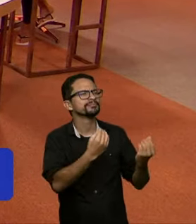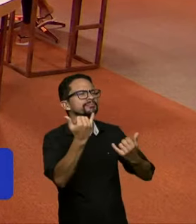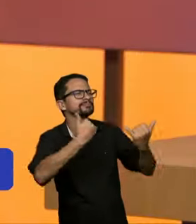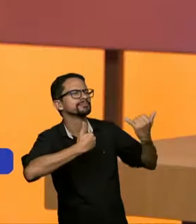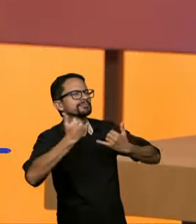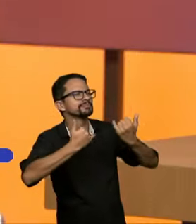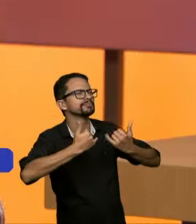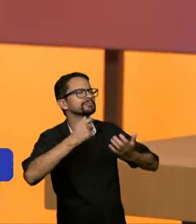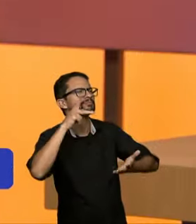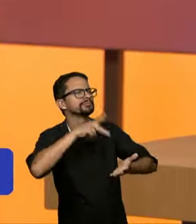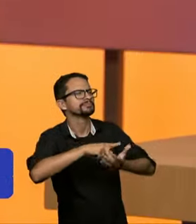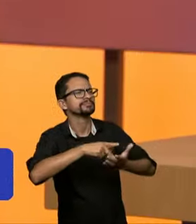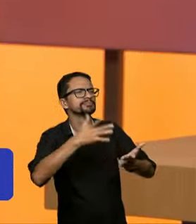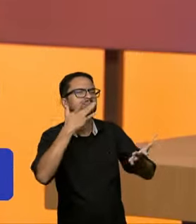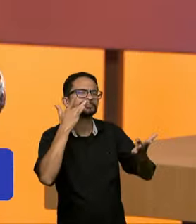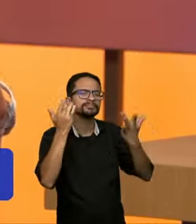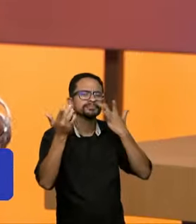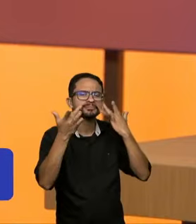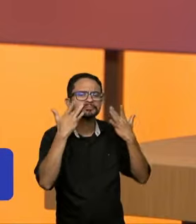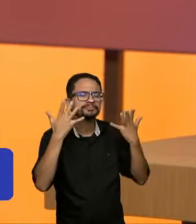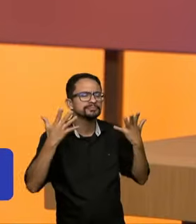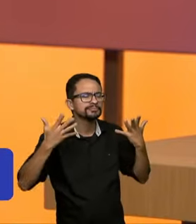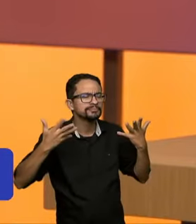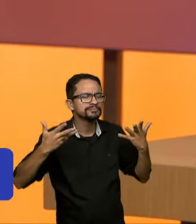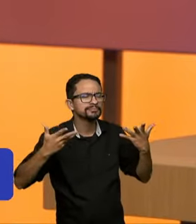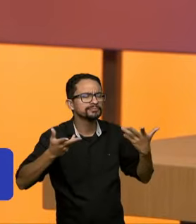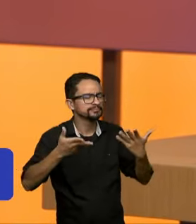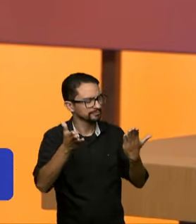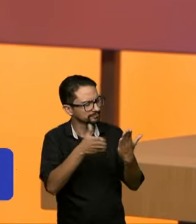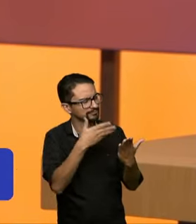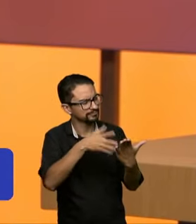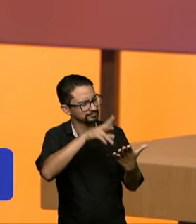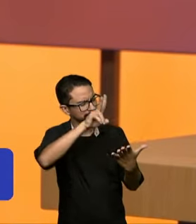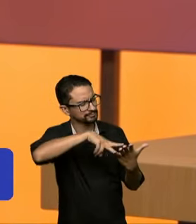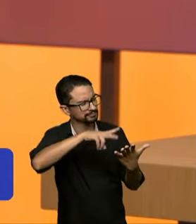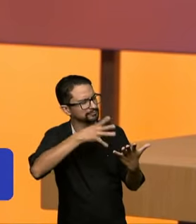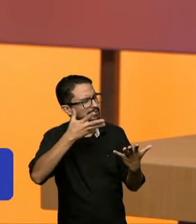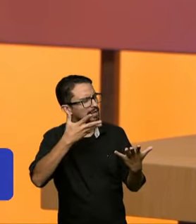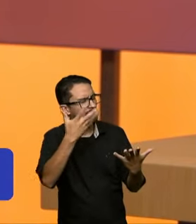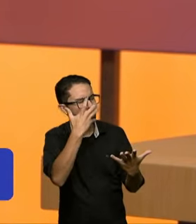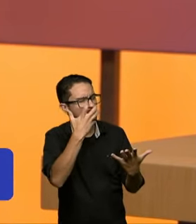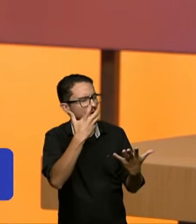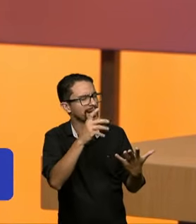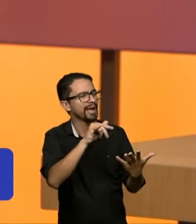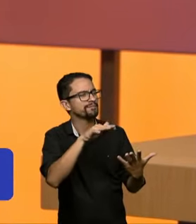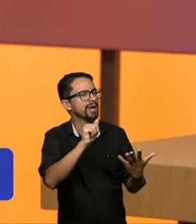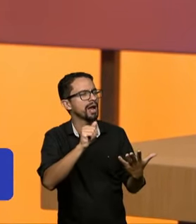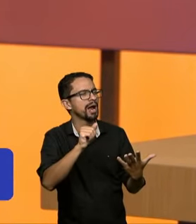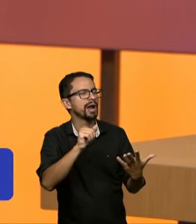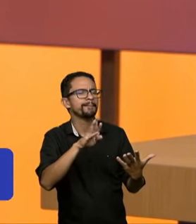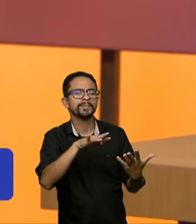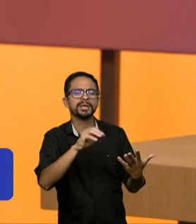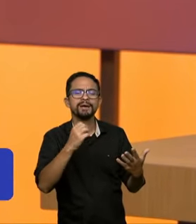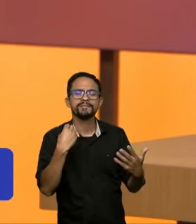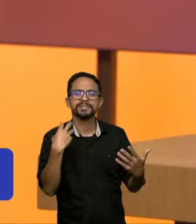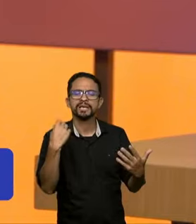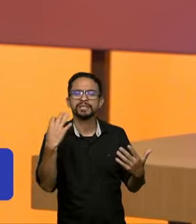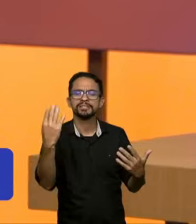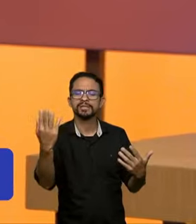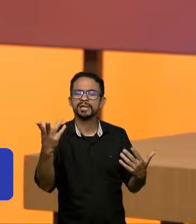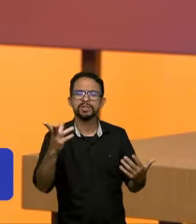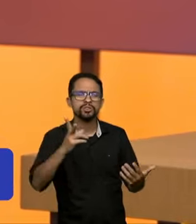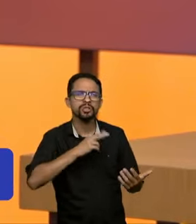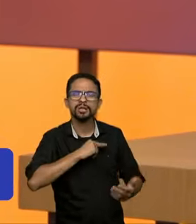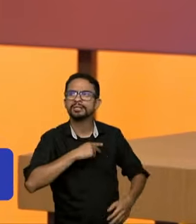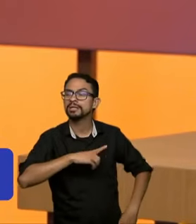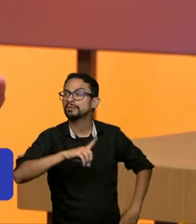me fale dessa peça maravilhosa, porque eu li esse livro, eu fiquei tão encantada. Kafka e a Boneca Viajante. Gente. Meu Deus